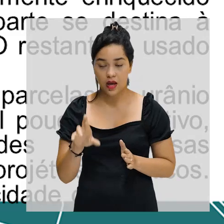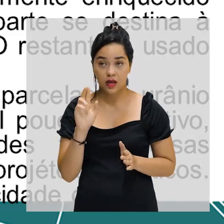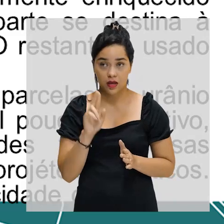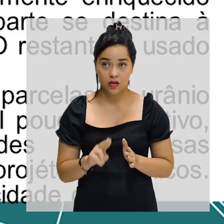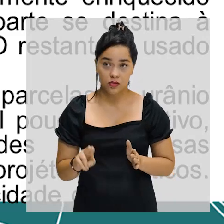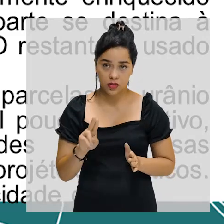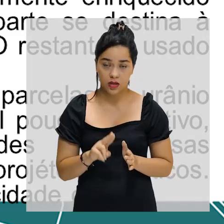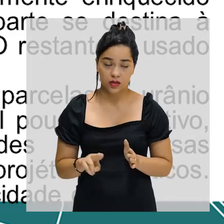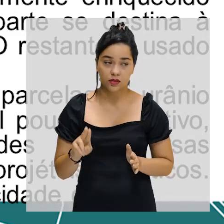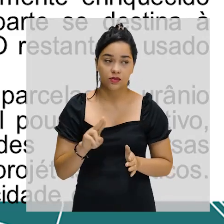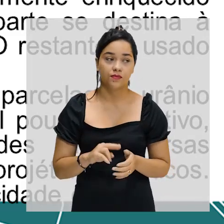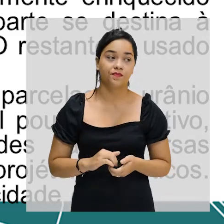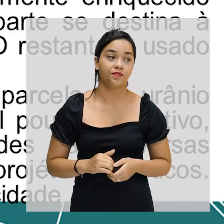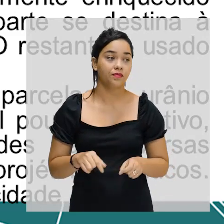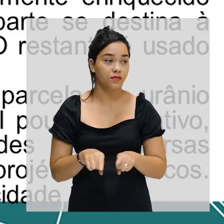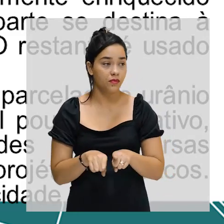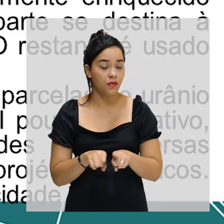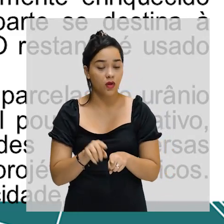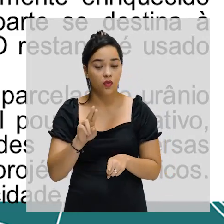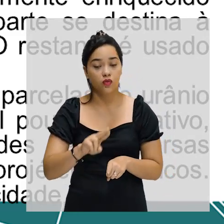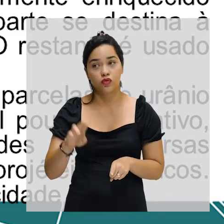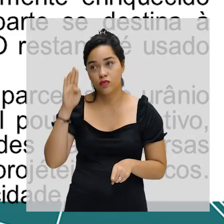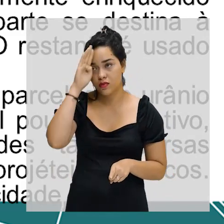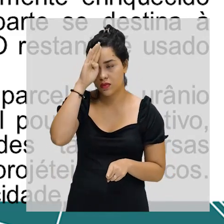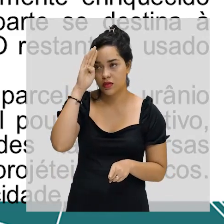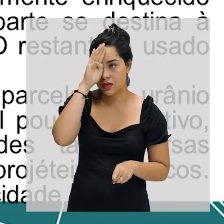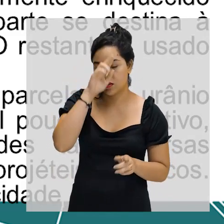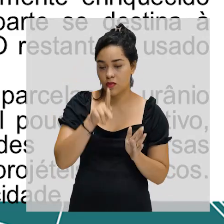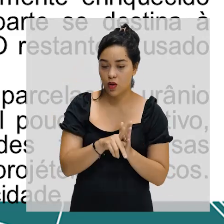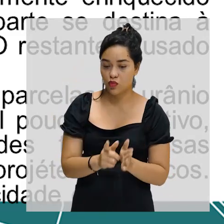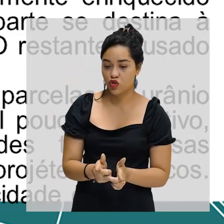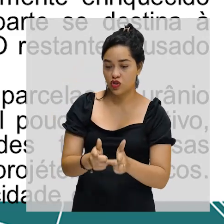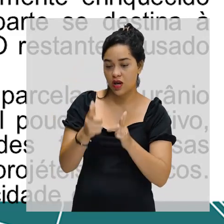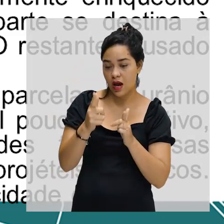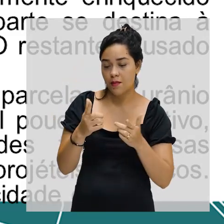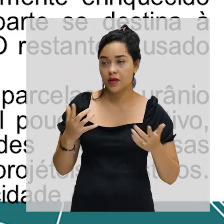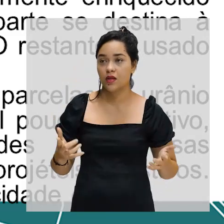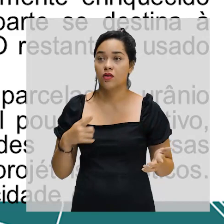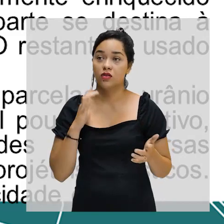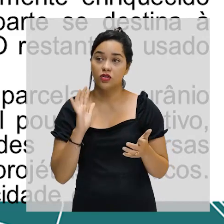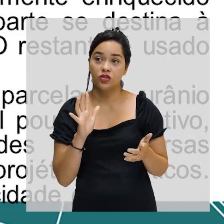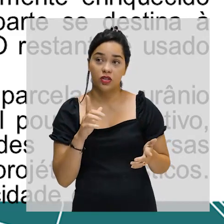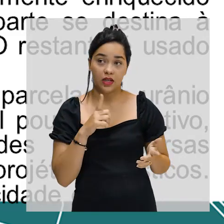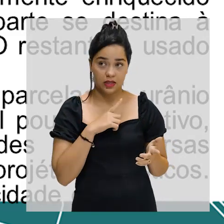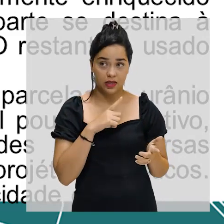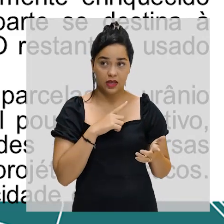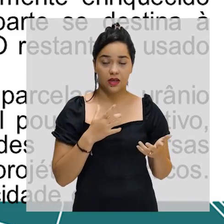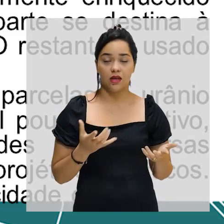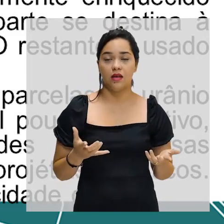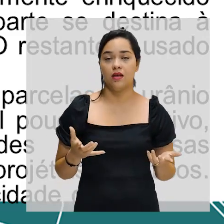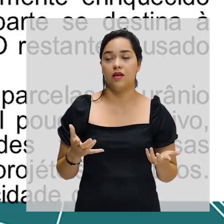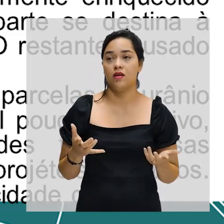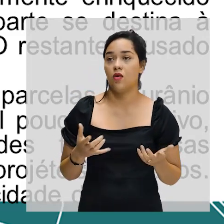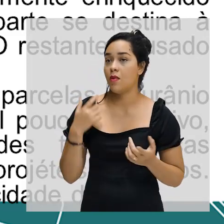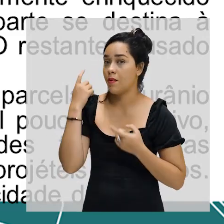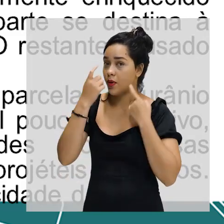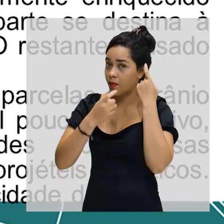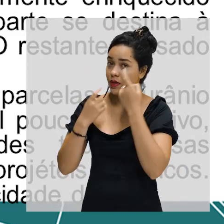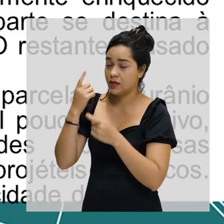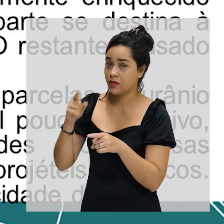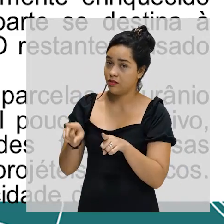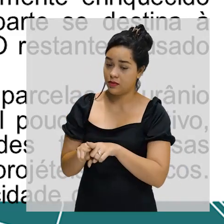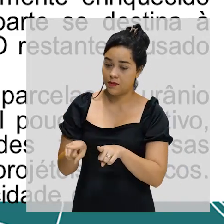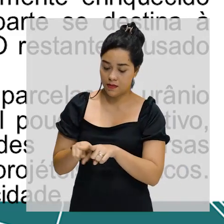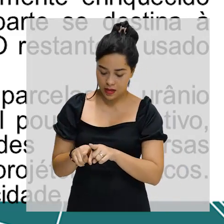nas usinas, quanto para o uso militar, que é a produção de armas nucleares. Então, aqui nós temos até uma preocupação quanto a